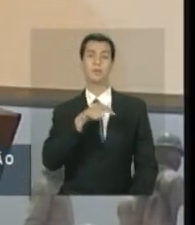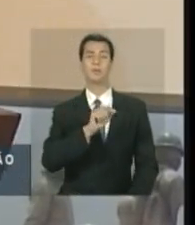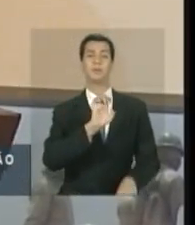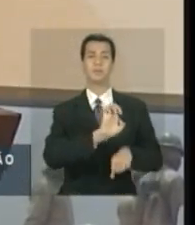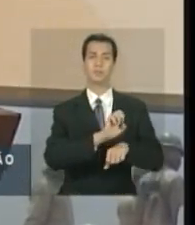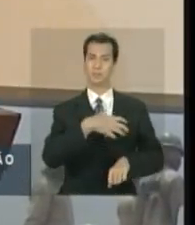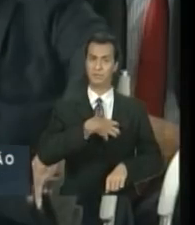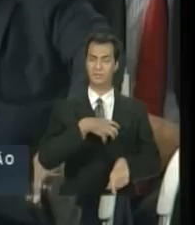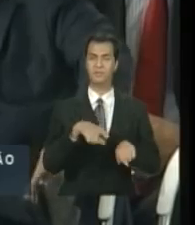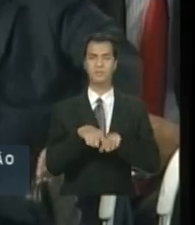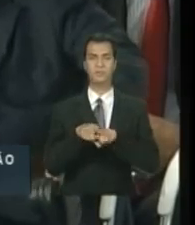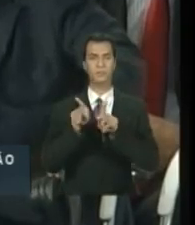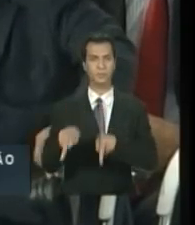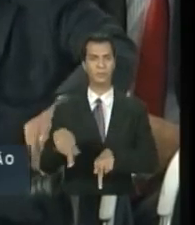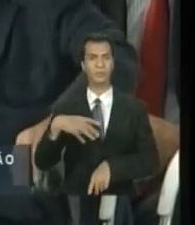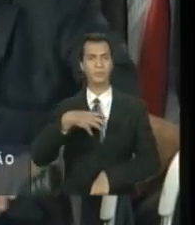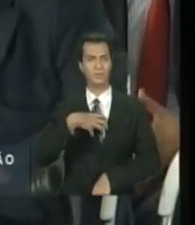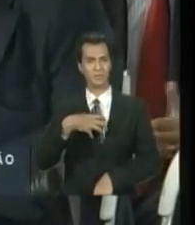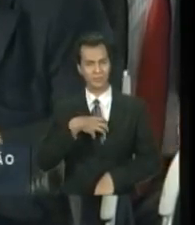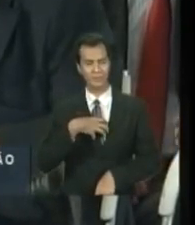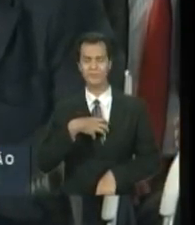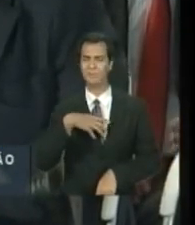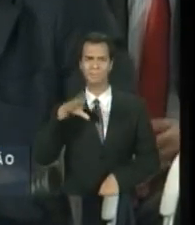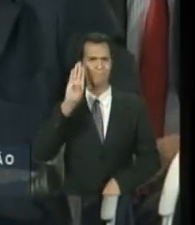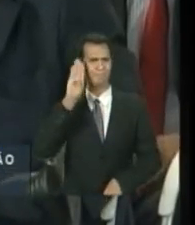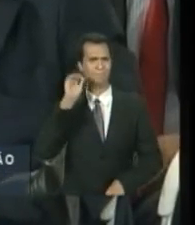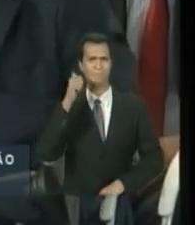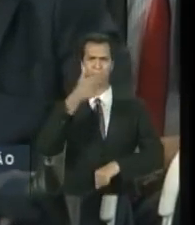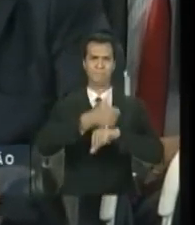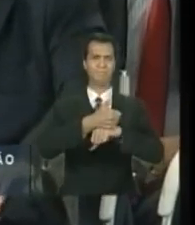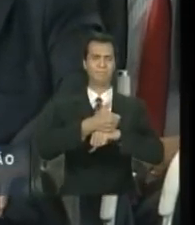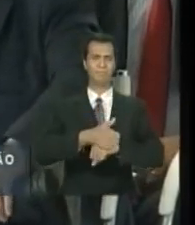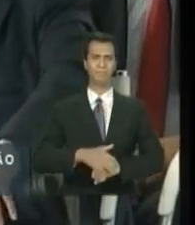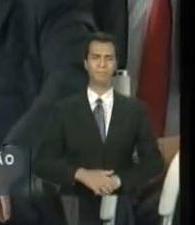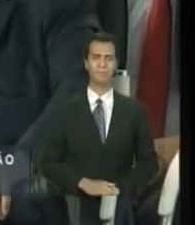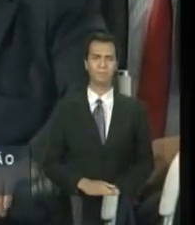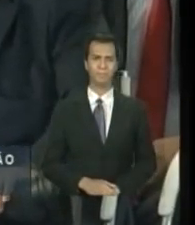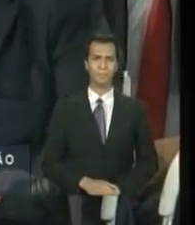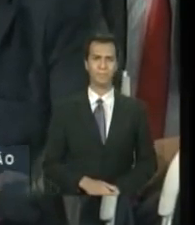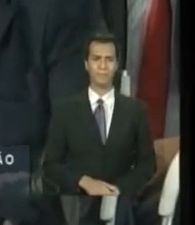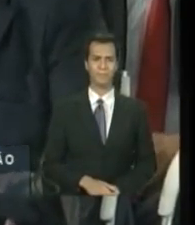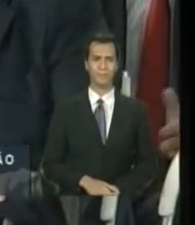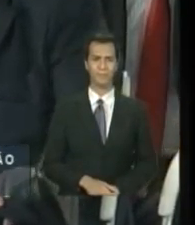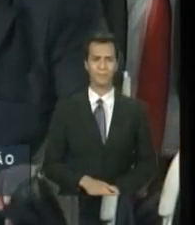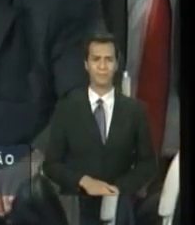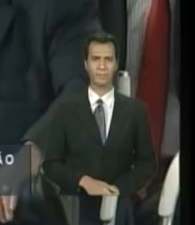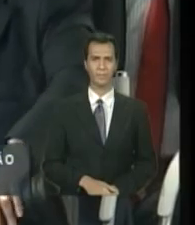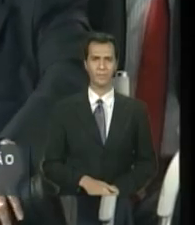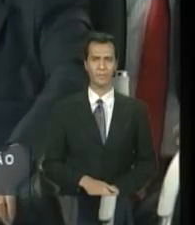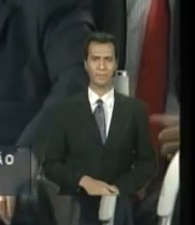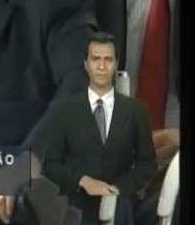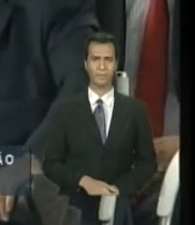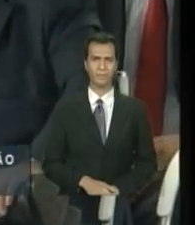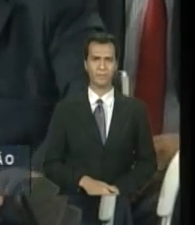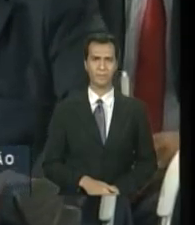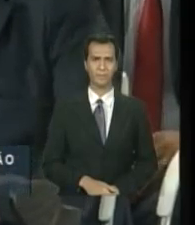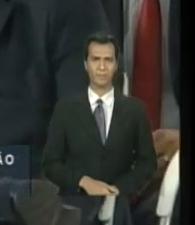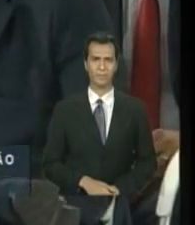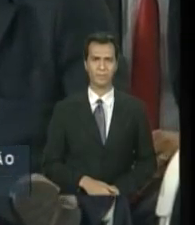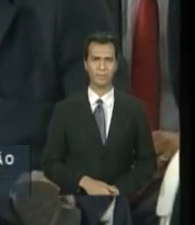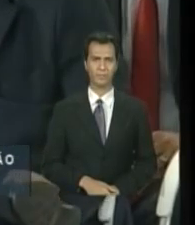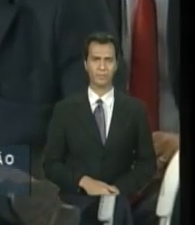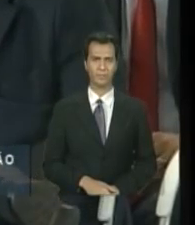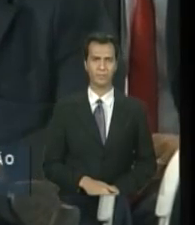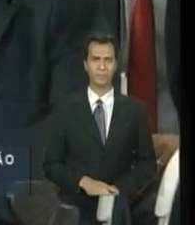em primeiro lugar. Tenho certeza que ele vai me desculpar. E aí eu